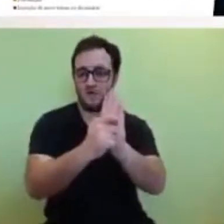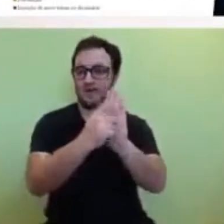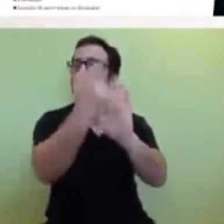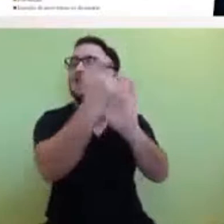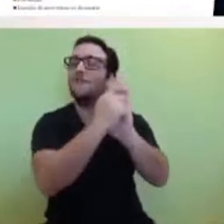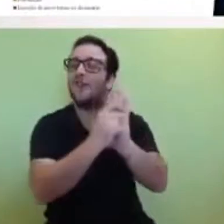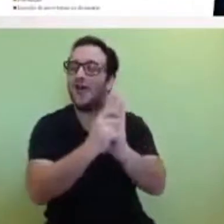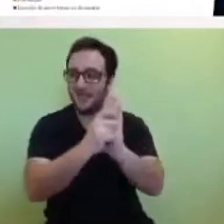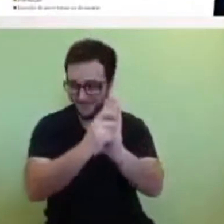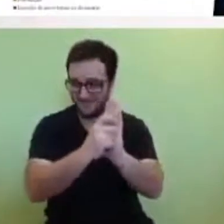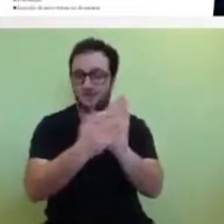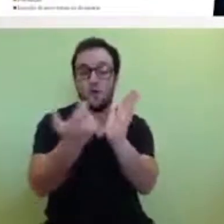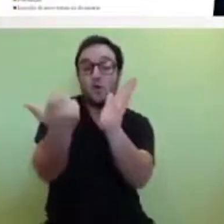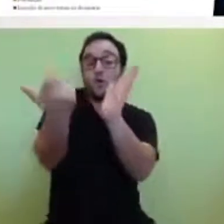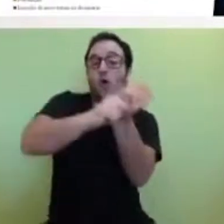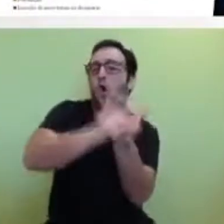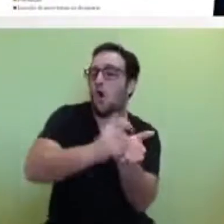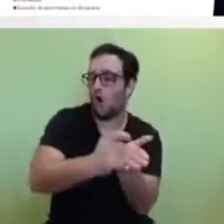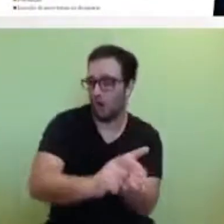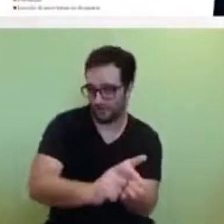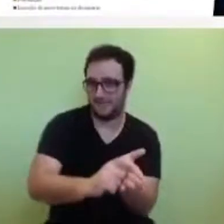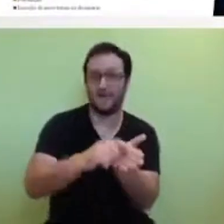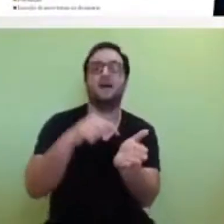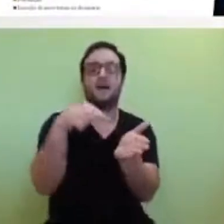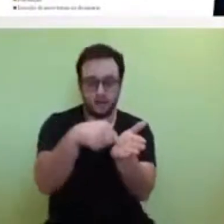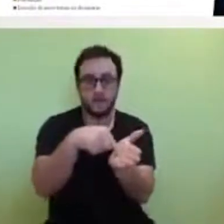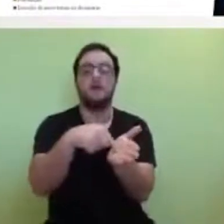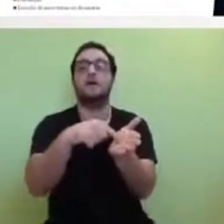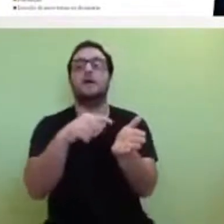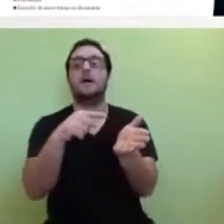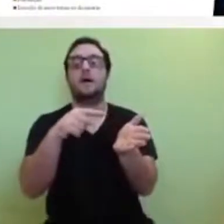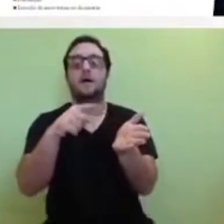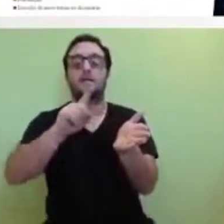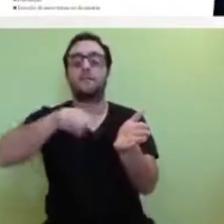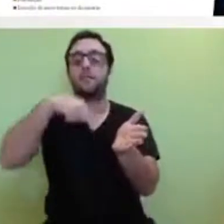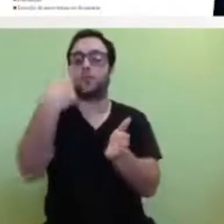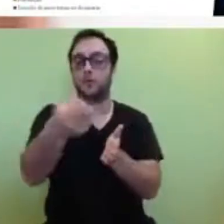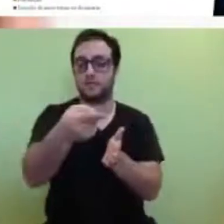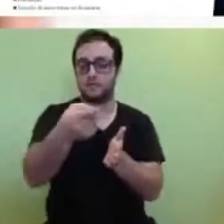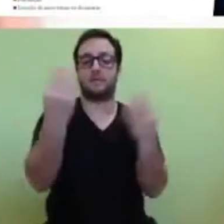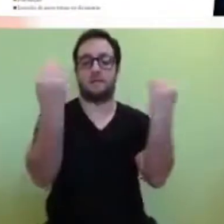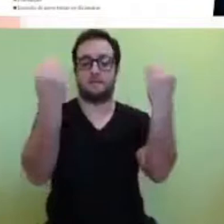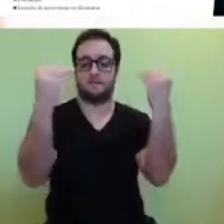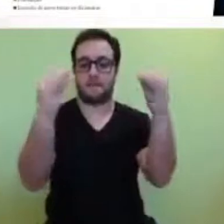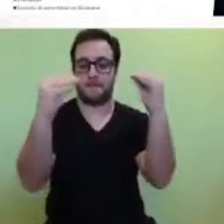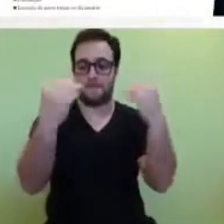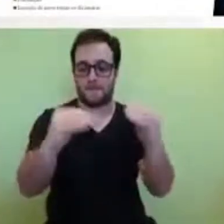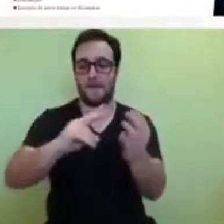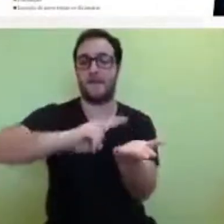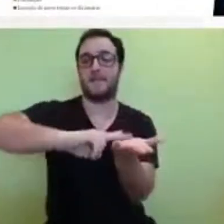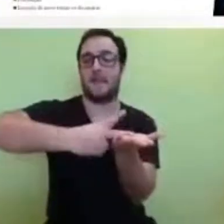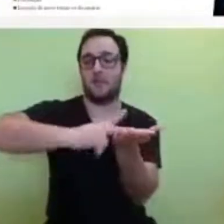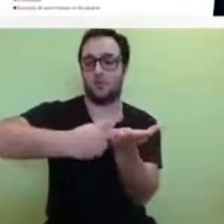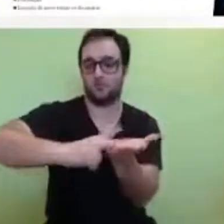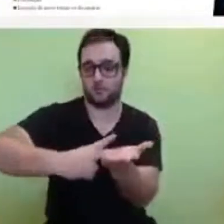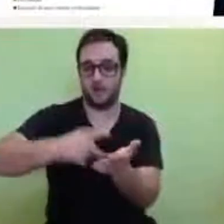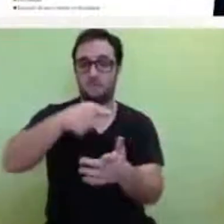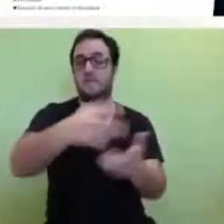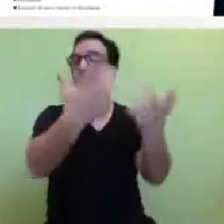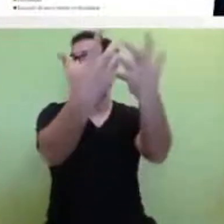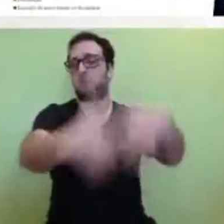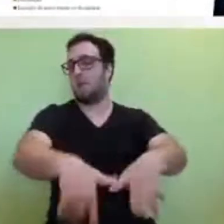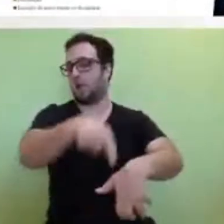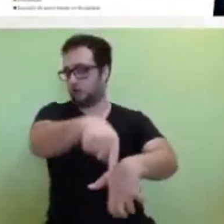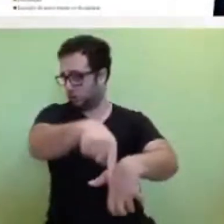ele para um sistema de glosas, jogar ele no espaço de tradução, clicar lá em traduzir. O programa te mostra